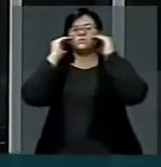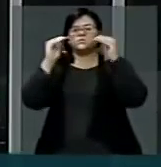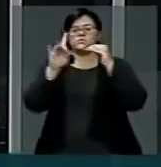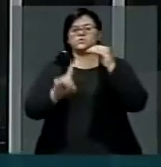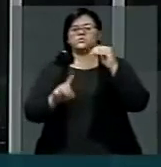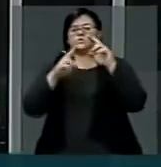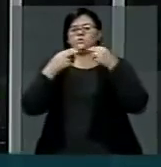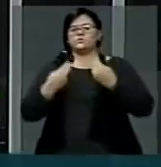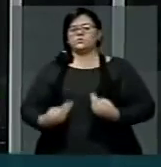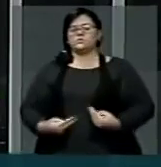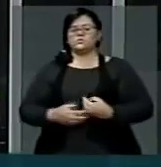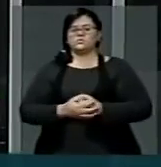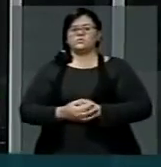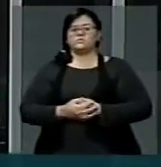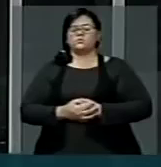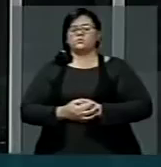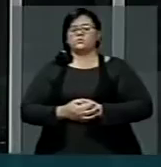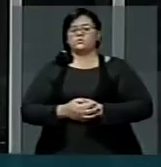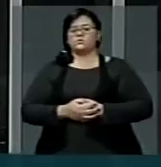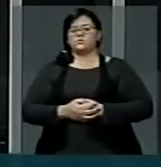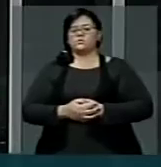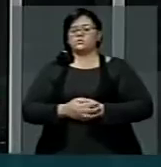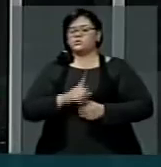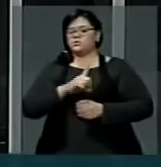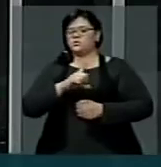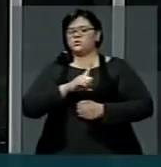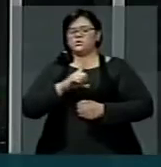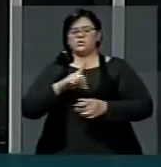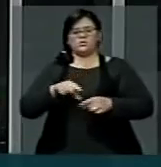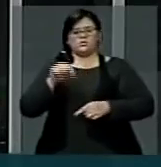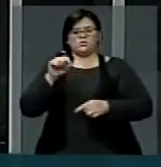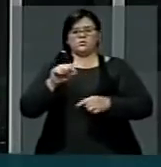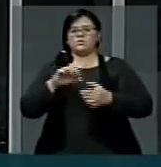direitos humanos, governança democrática,